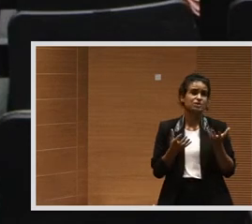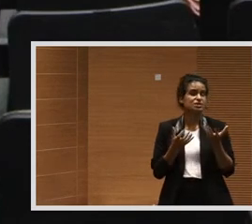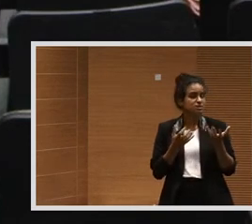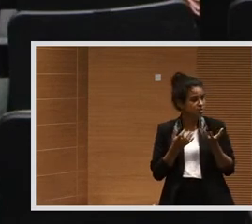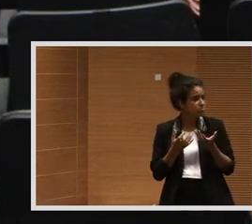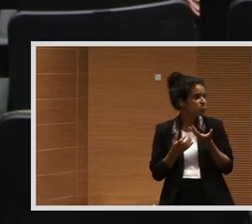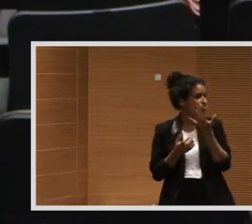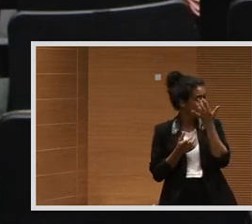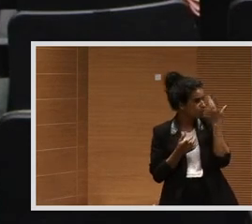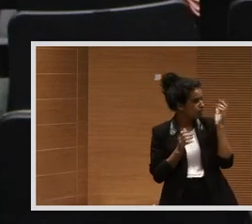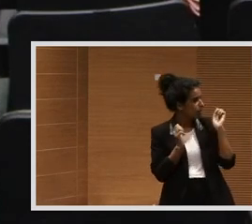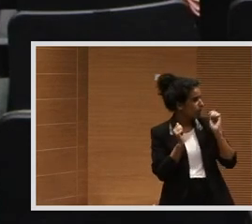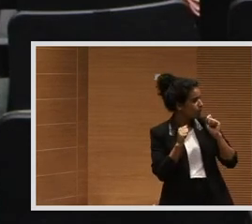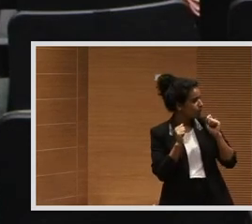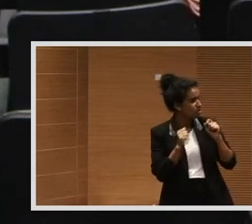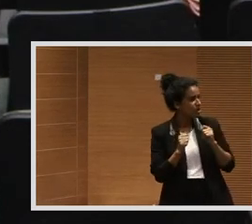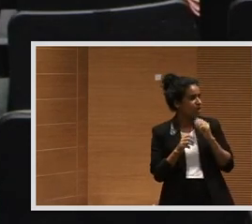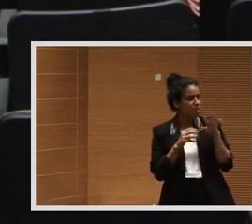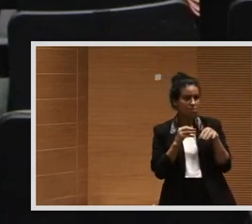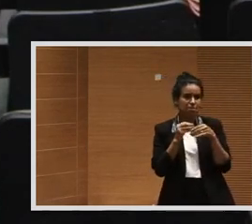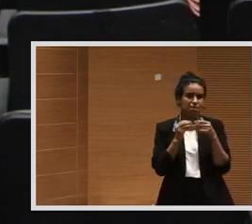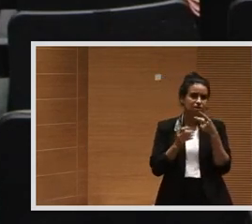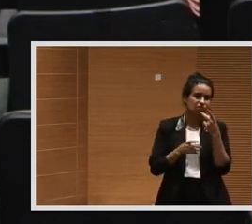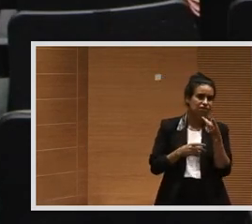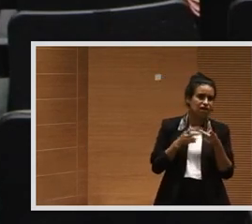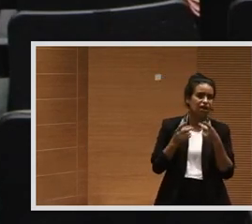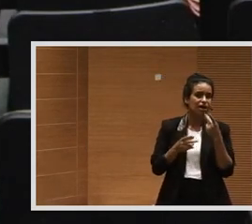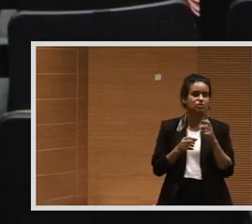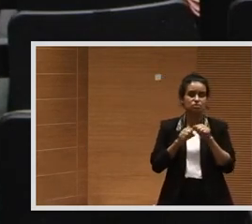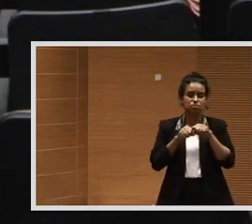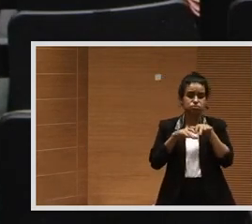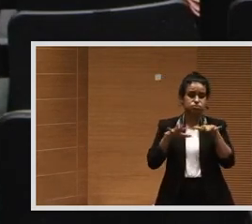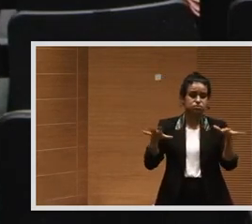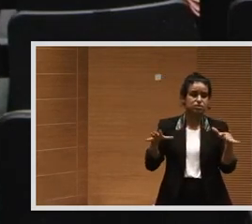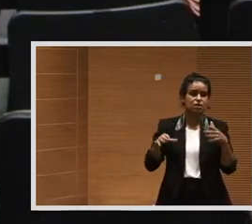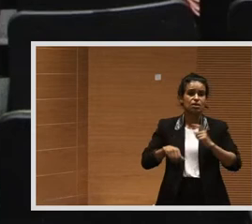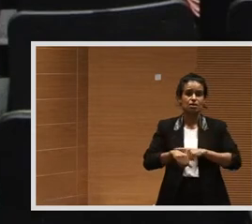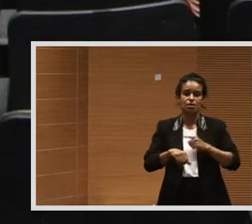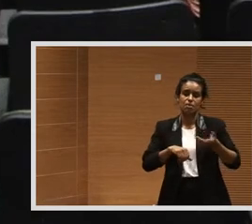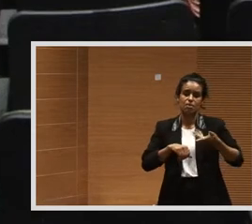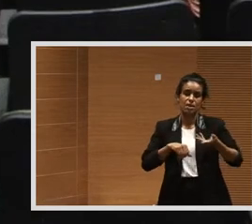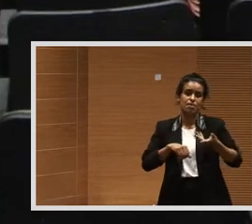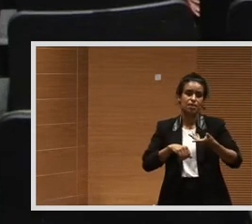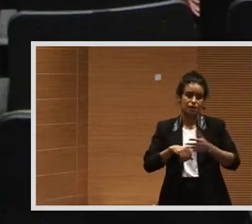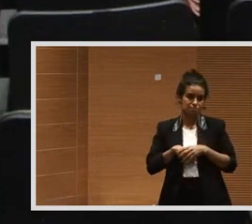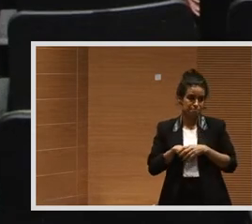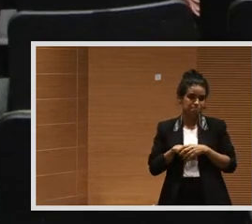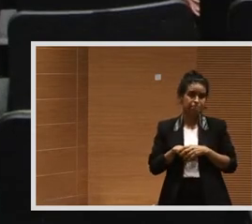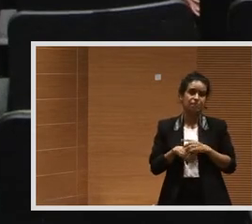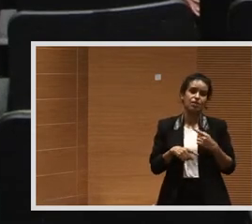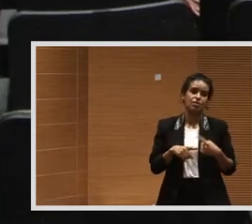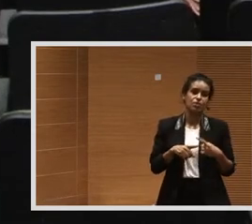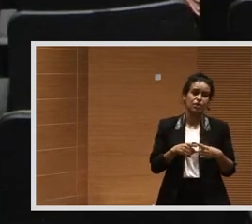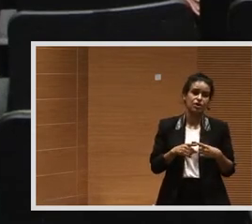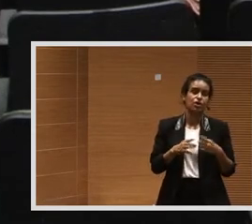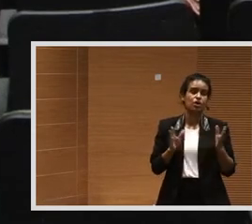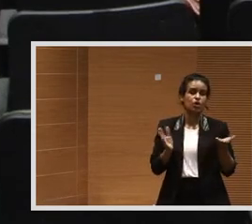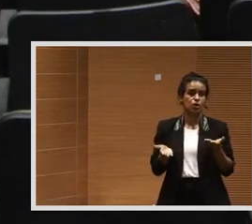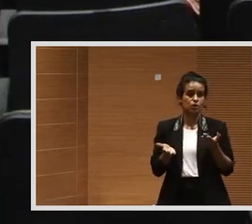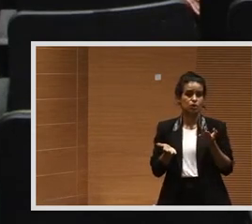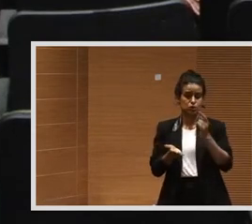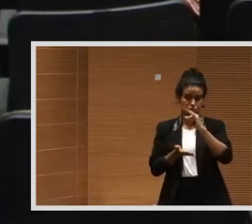alguém pudesse, né, vocês falarem alguma coisa sobre essa epidemia da pressa, epidemia do tempo, associado hoje à prescrição da